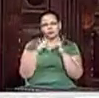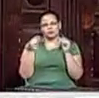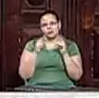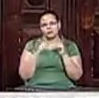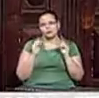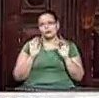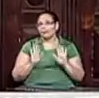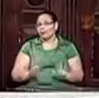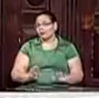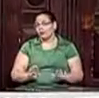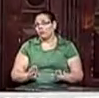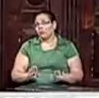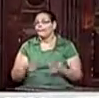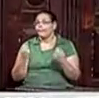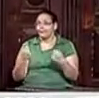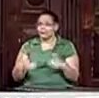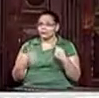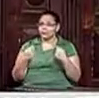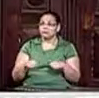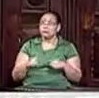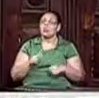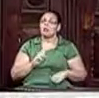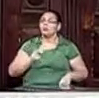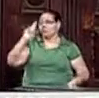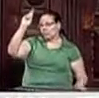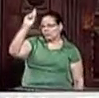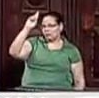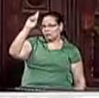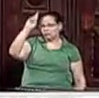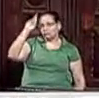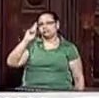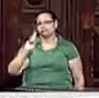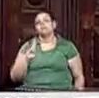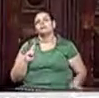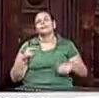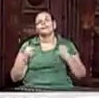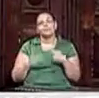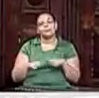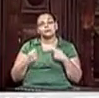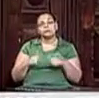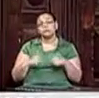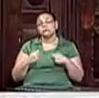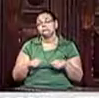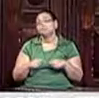Mas isso precisa liderança,